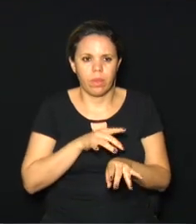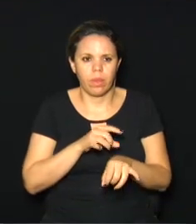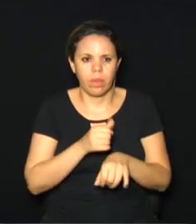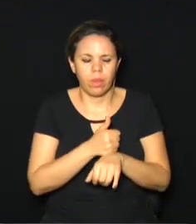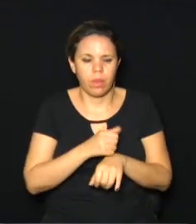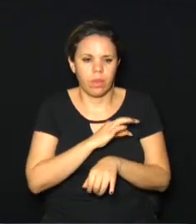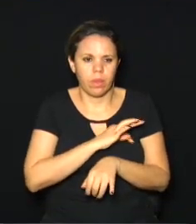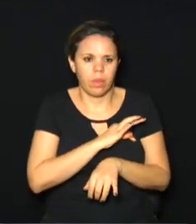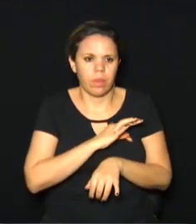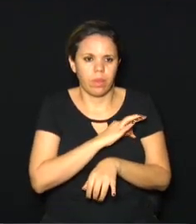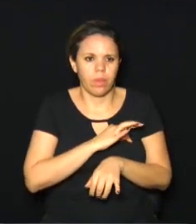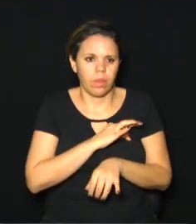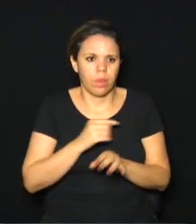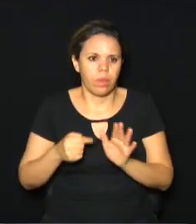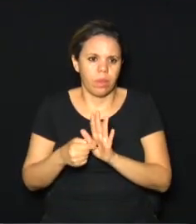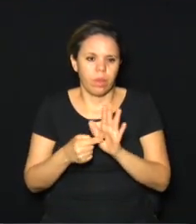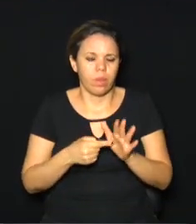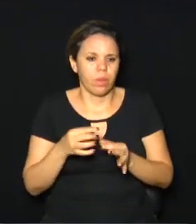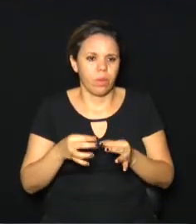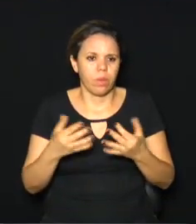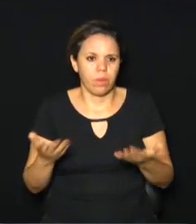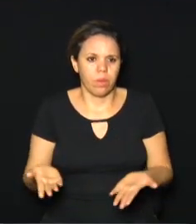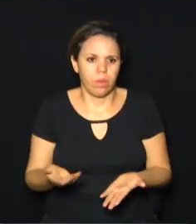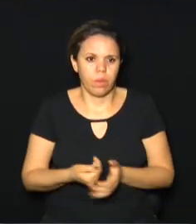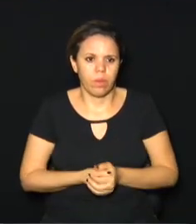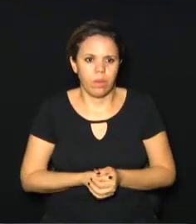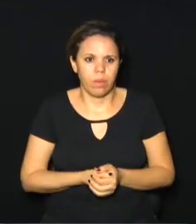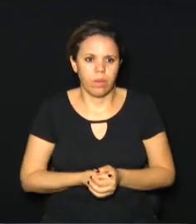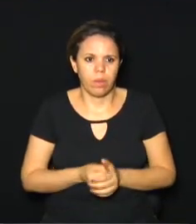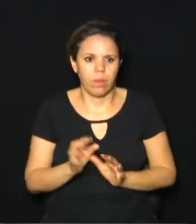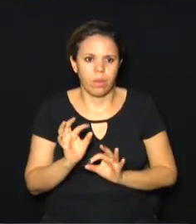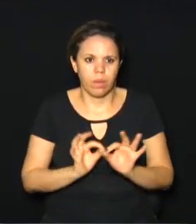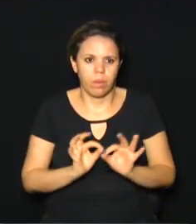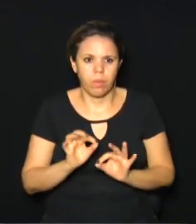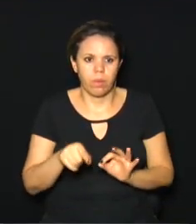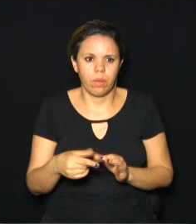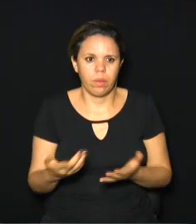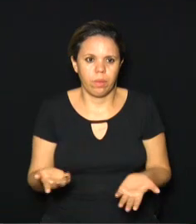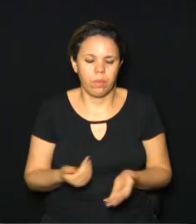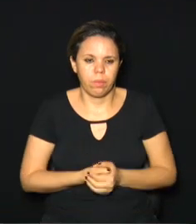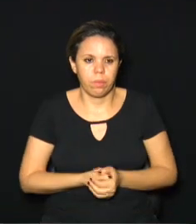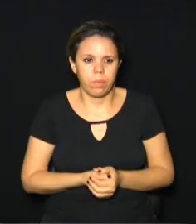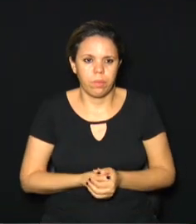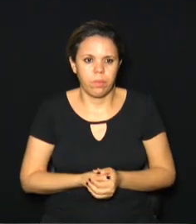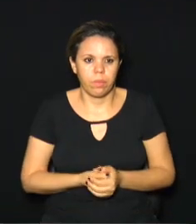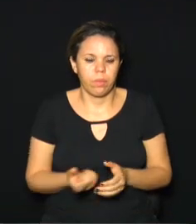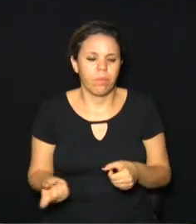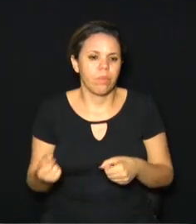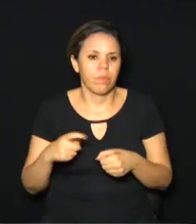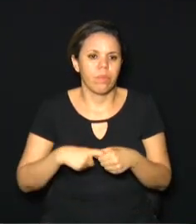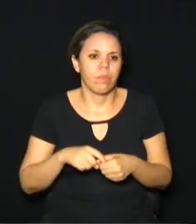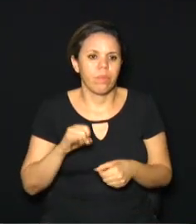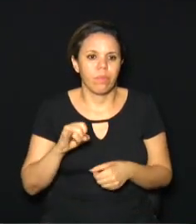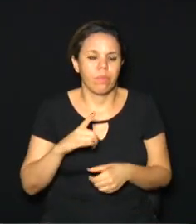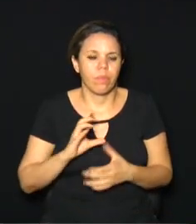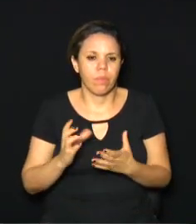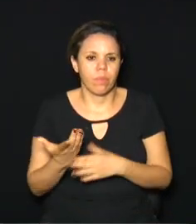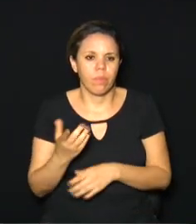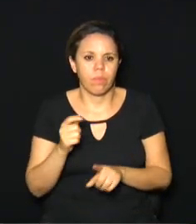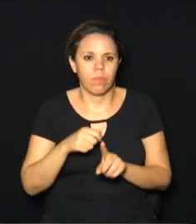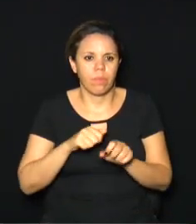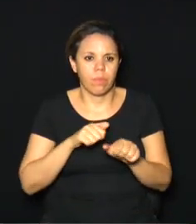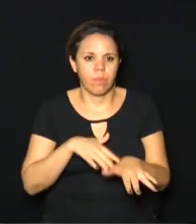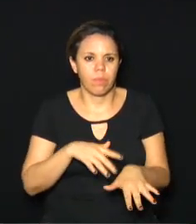técnicas, pareceres para justamente regulamentar isso. E o retorno, se ocorrer em setembro,